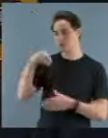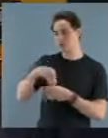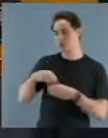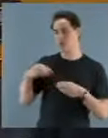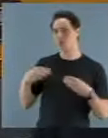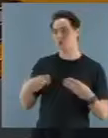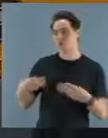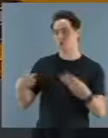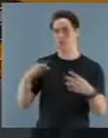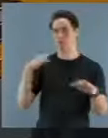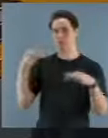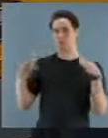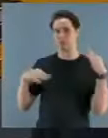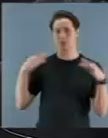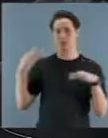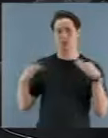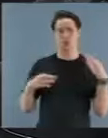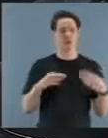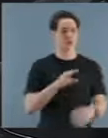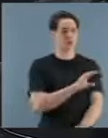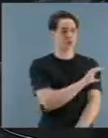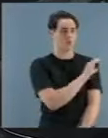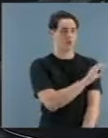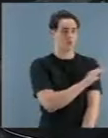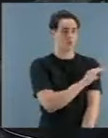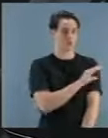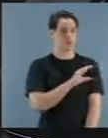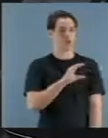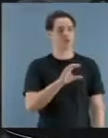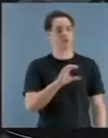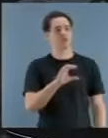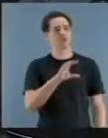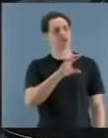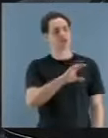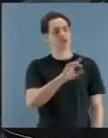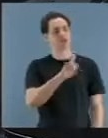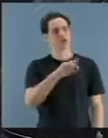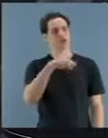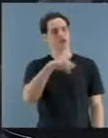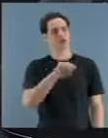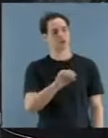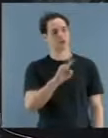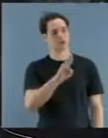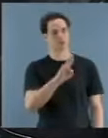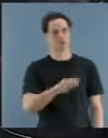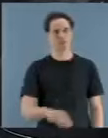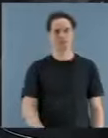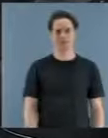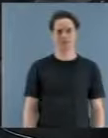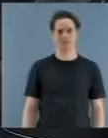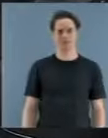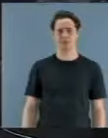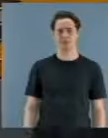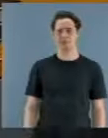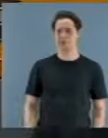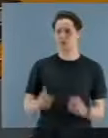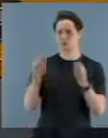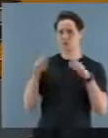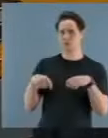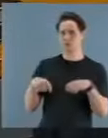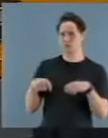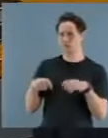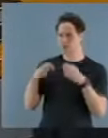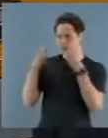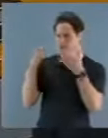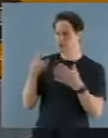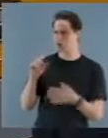Coordenador de quê? Coordenador lá da CGMOB. CGMOB. É. Só pode descrever a sigla